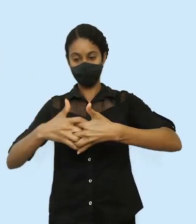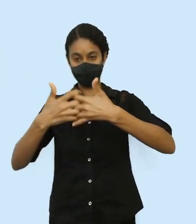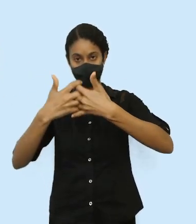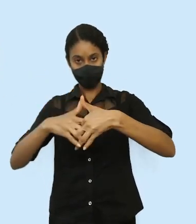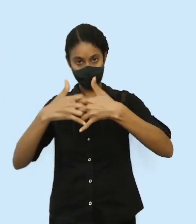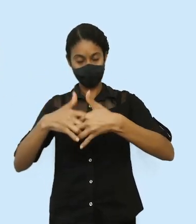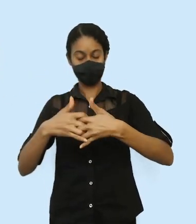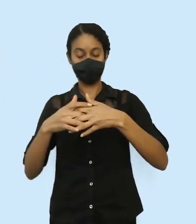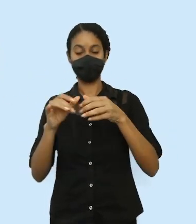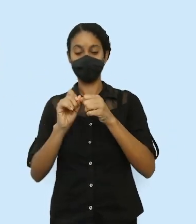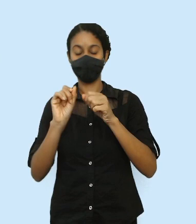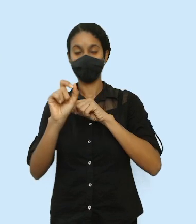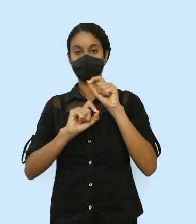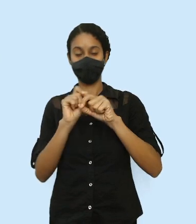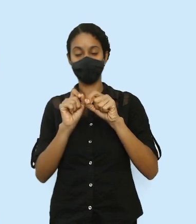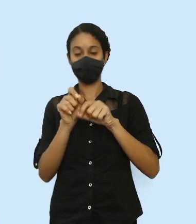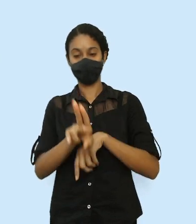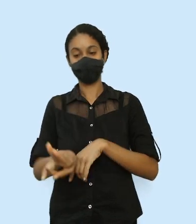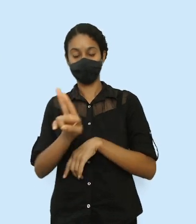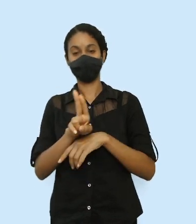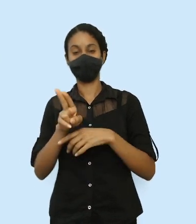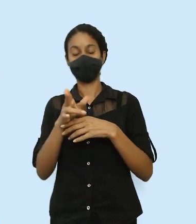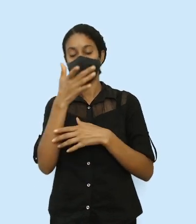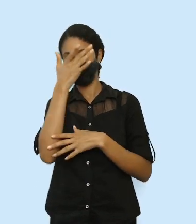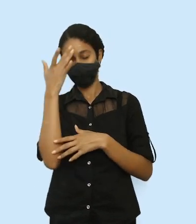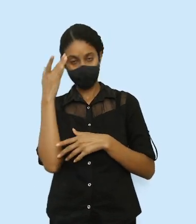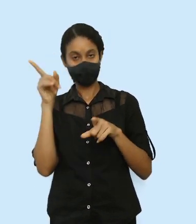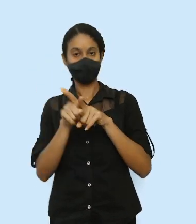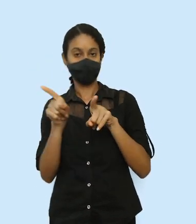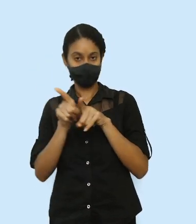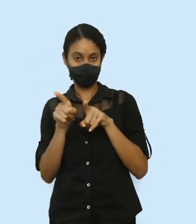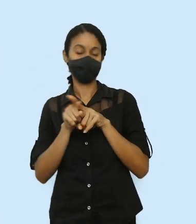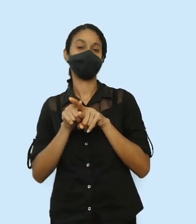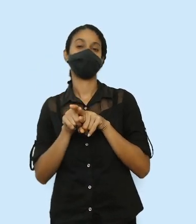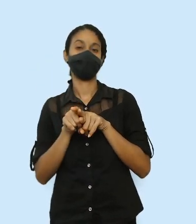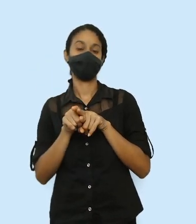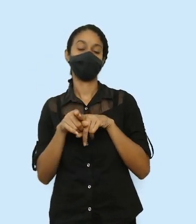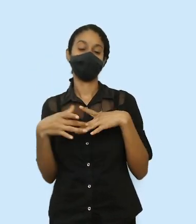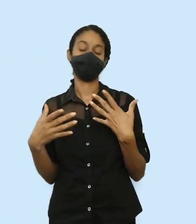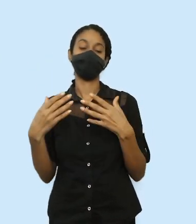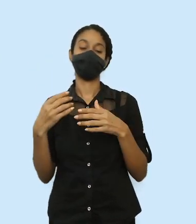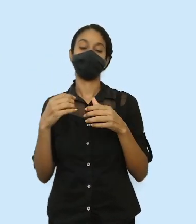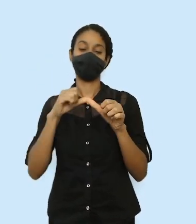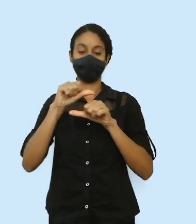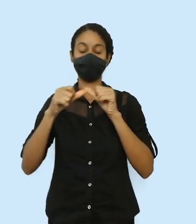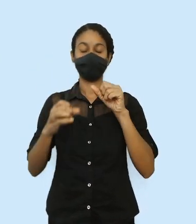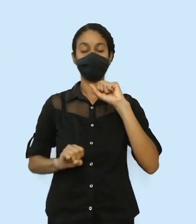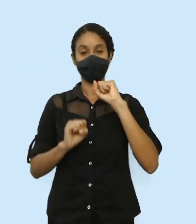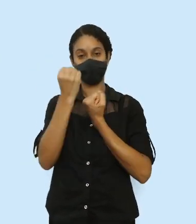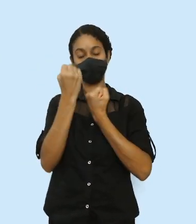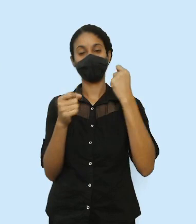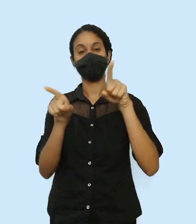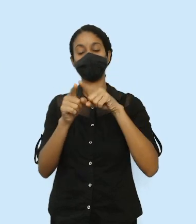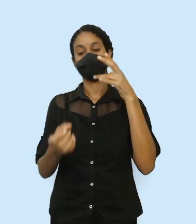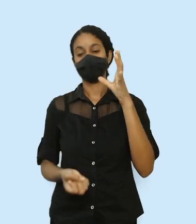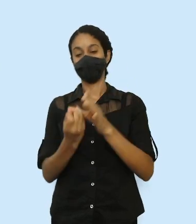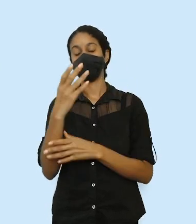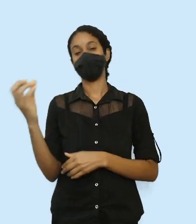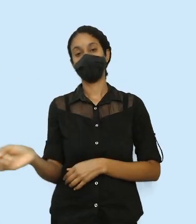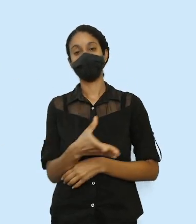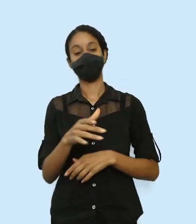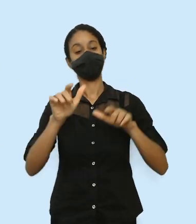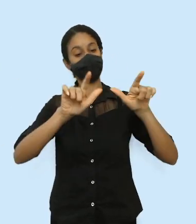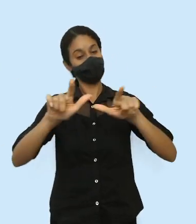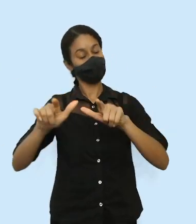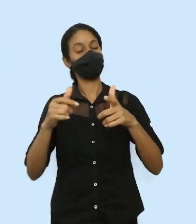também manipuladas pelo homem. Ou seja, nós precisamos levar em conta que a Revolução Industrial ela também criou novos postos